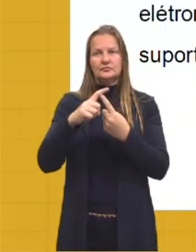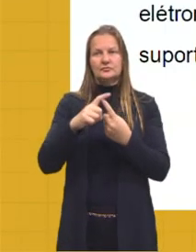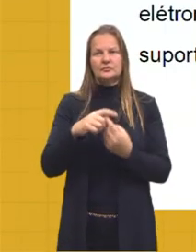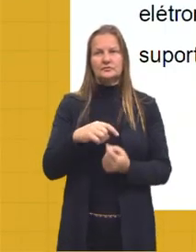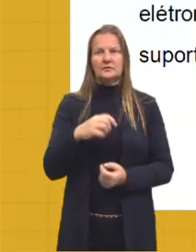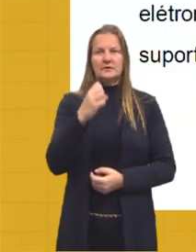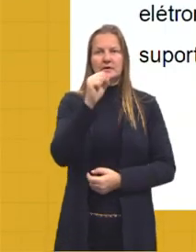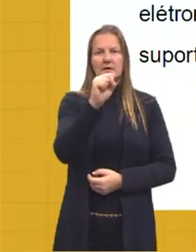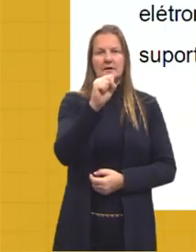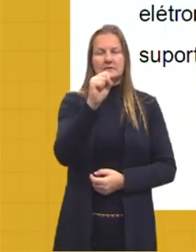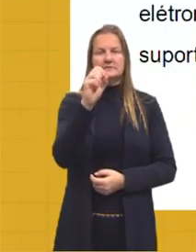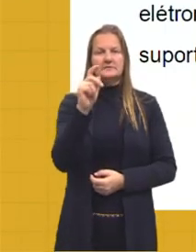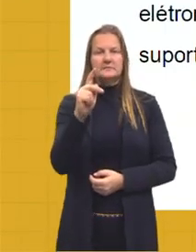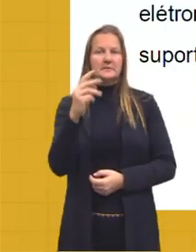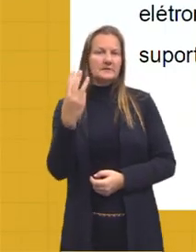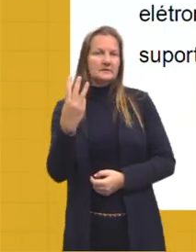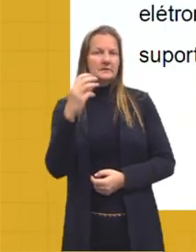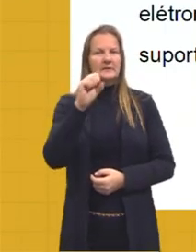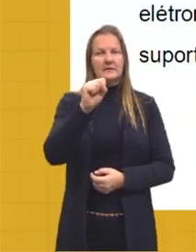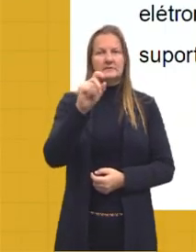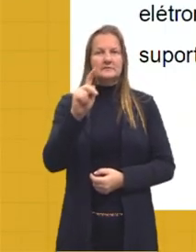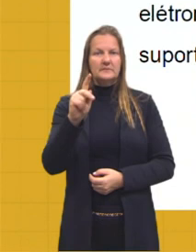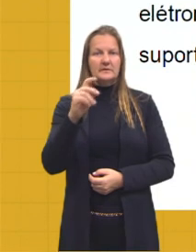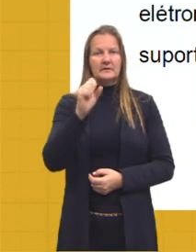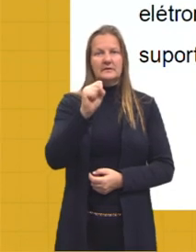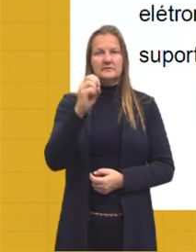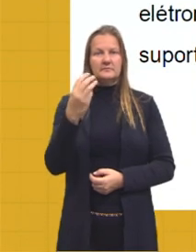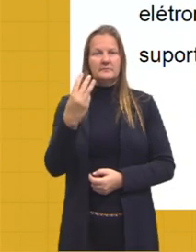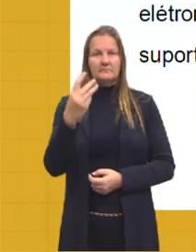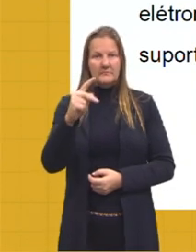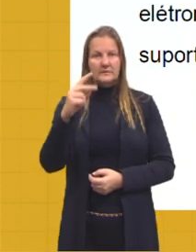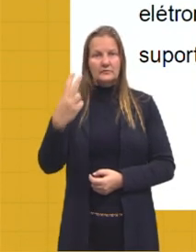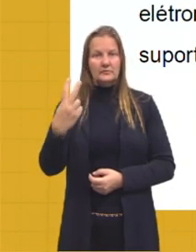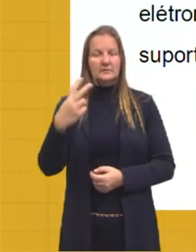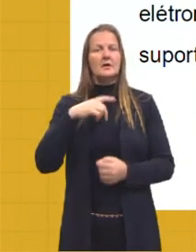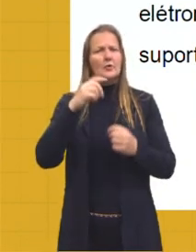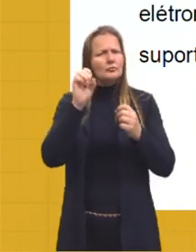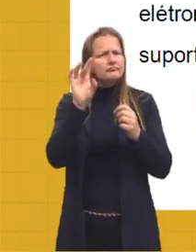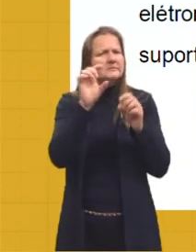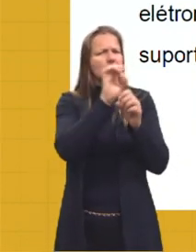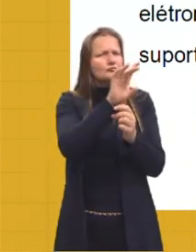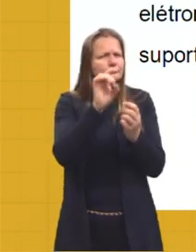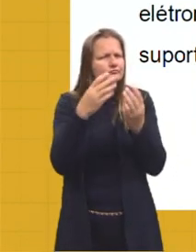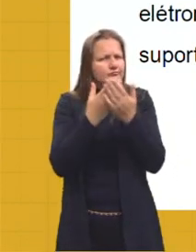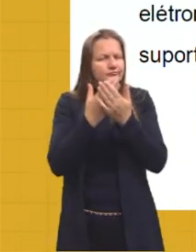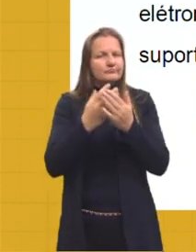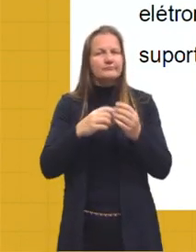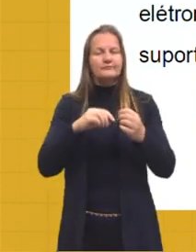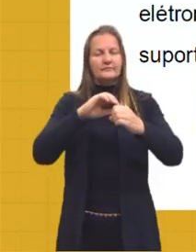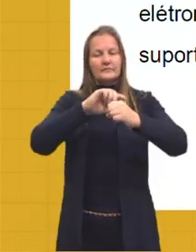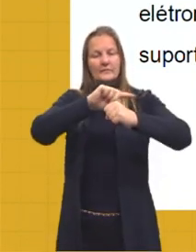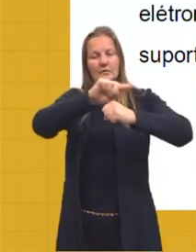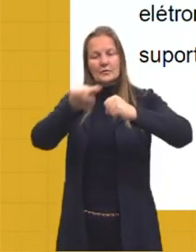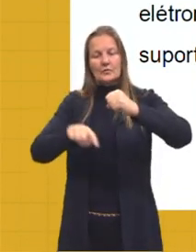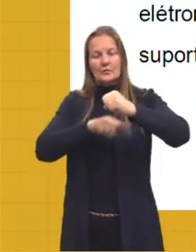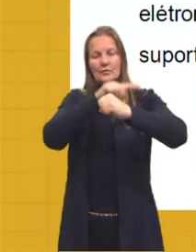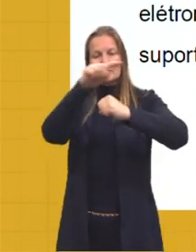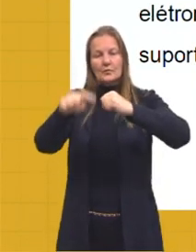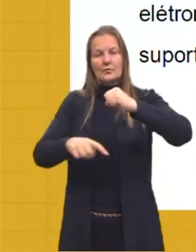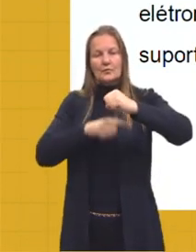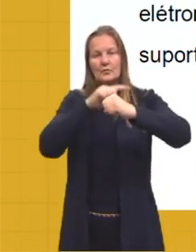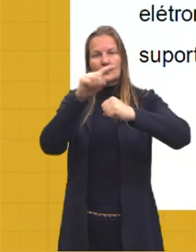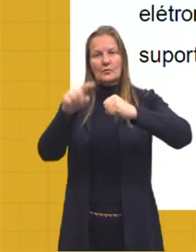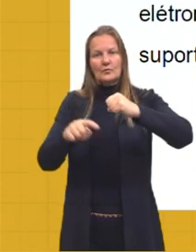SP3 SP2 e sp1 gente vai entender cada uma delas e é como se os orbitais SP